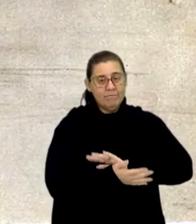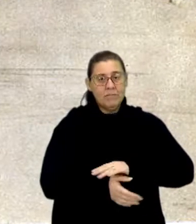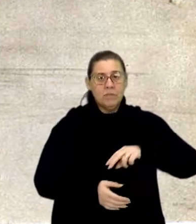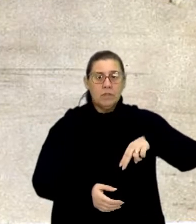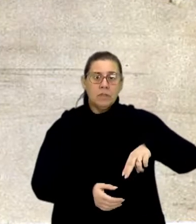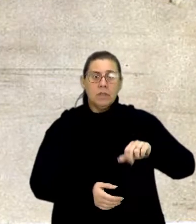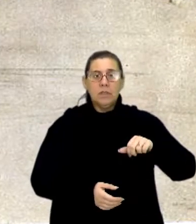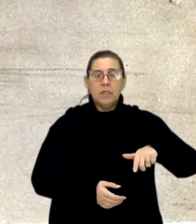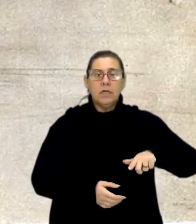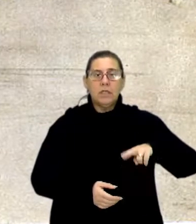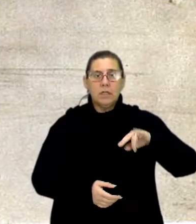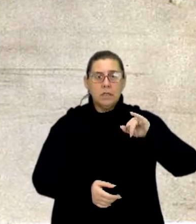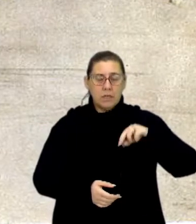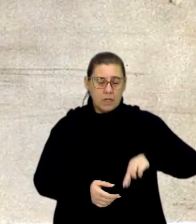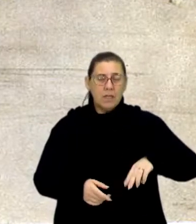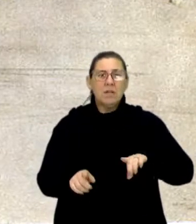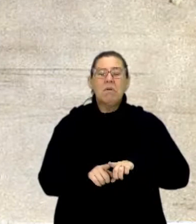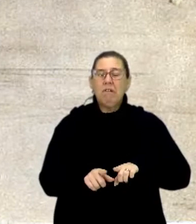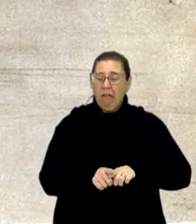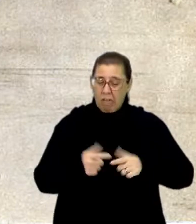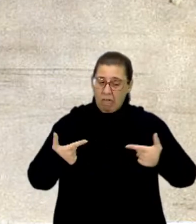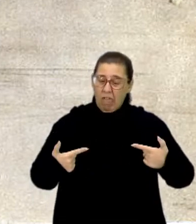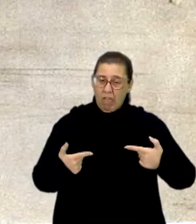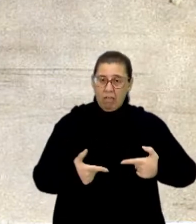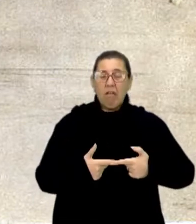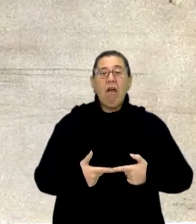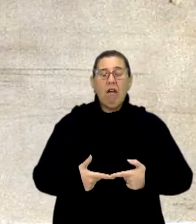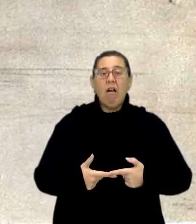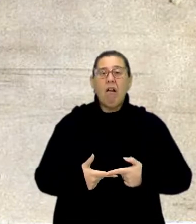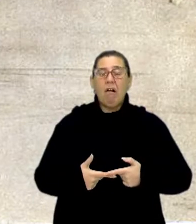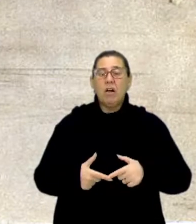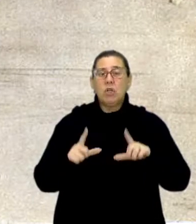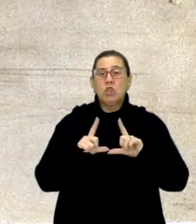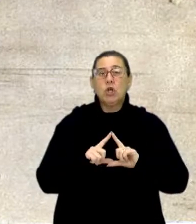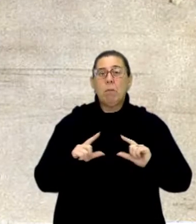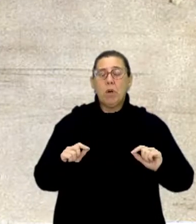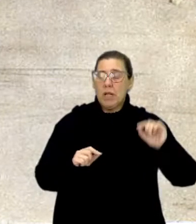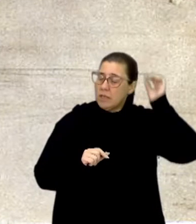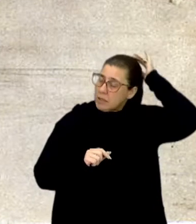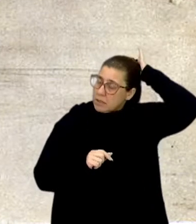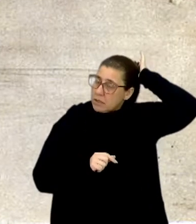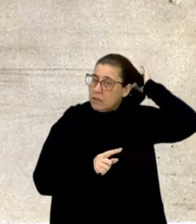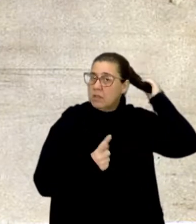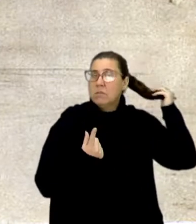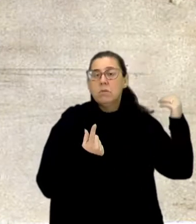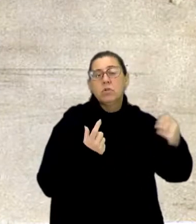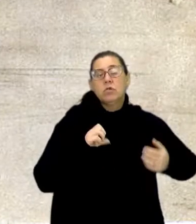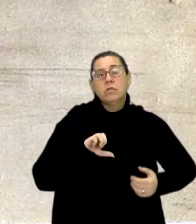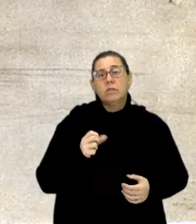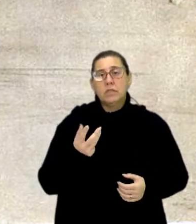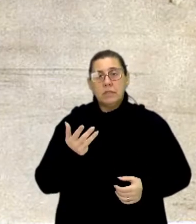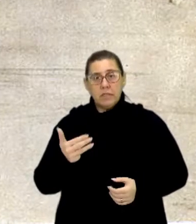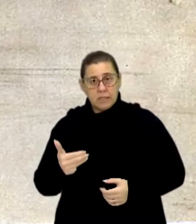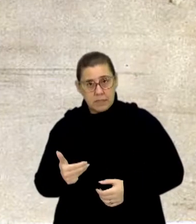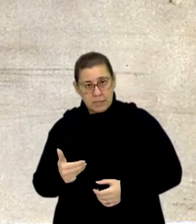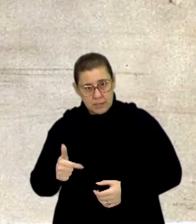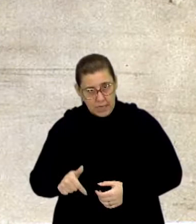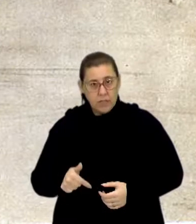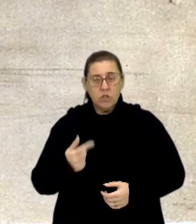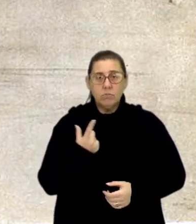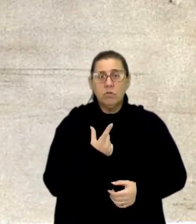para os crimes de guerra japoneses cometidos durante, vamos ver a data aqui, ó, 1937 e